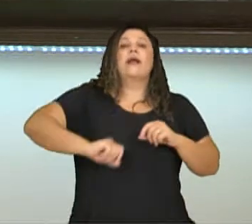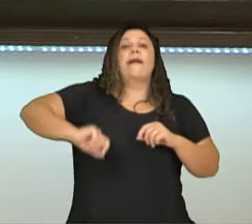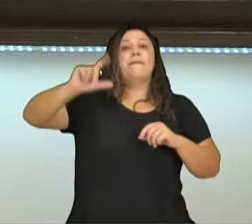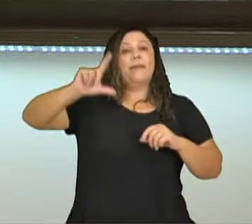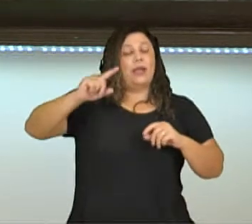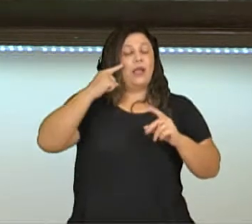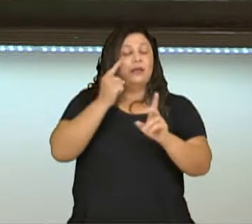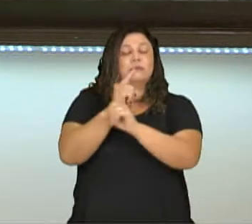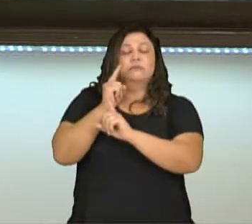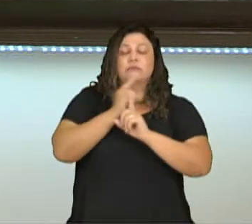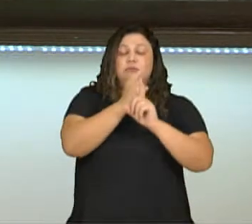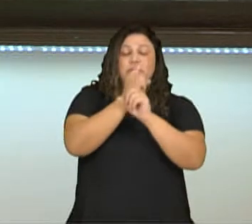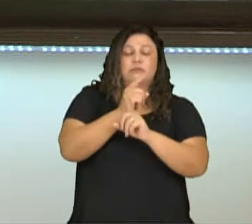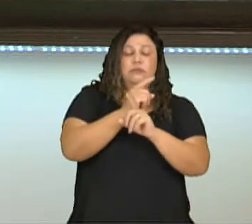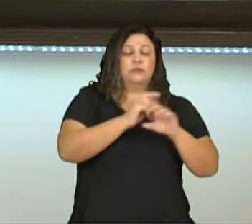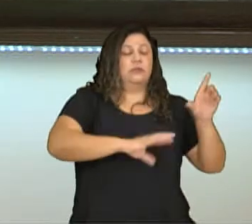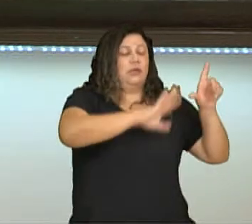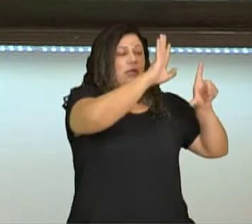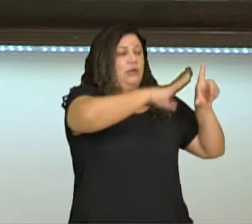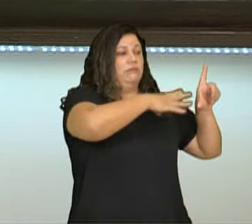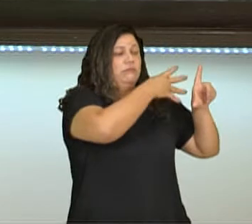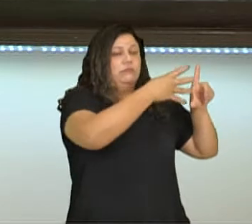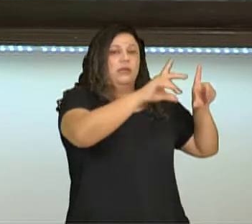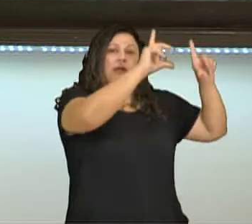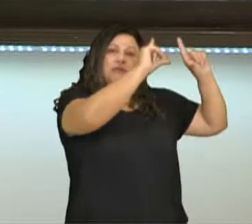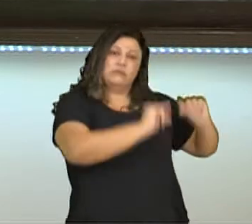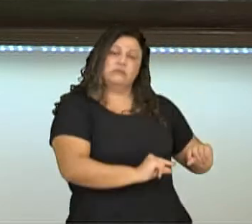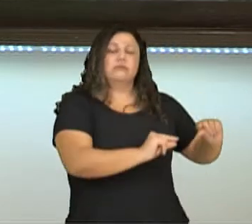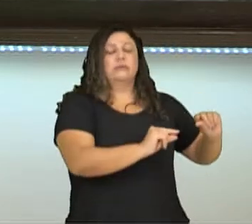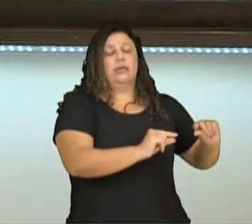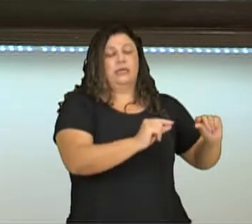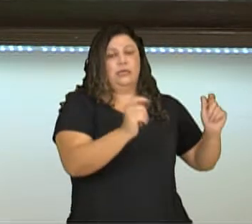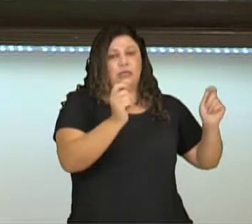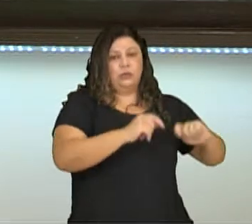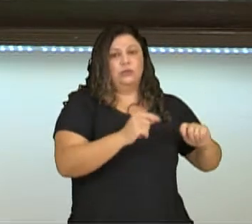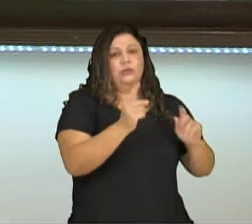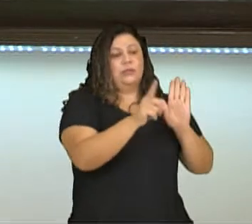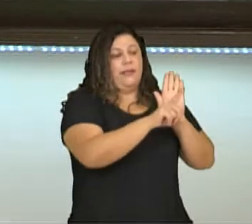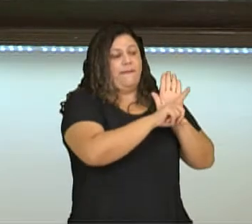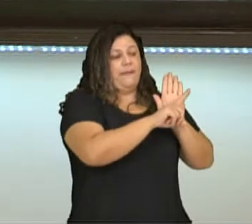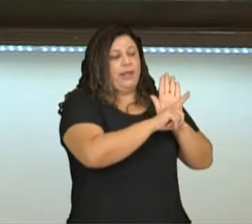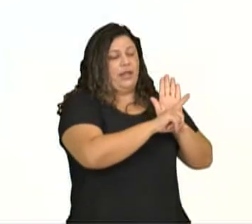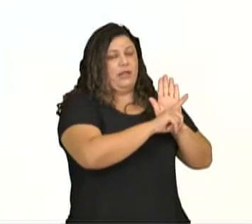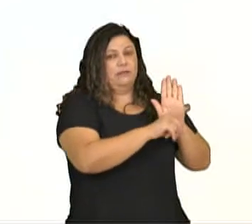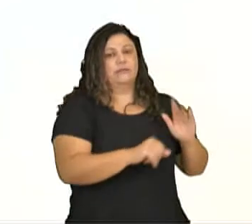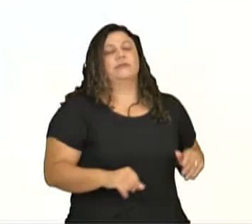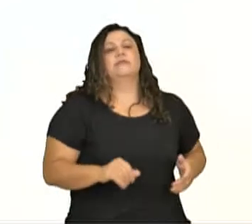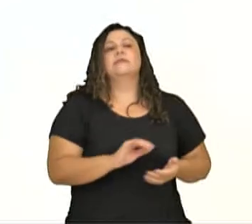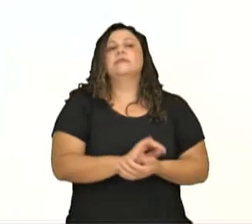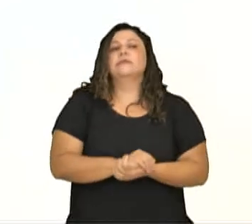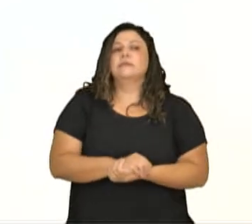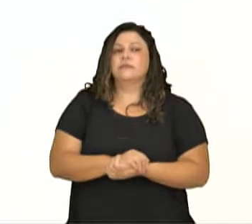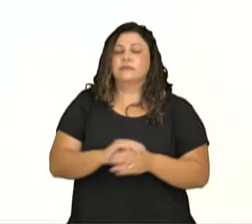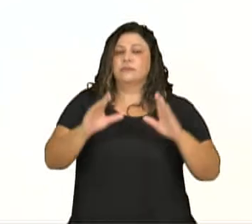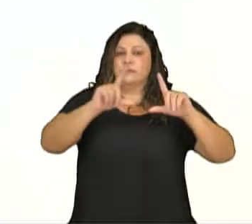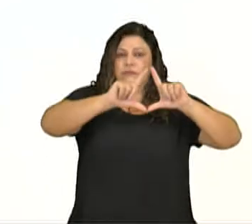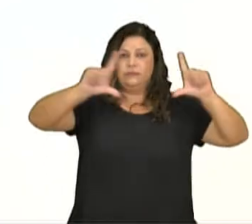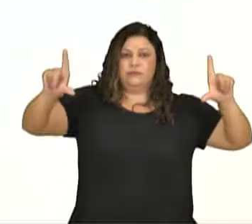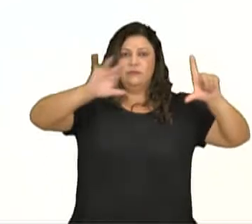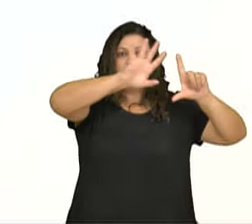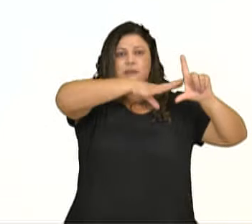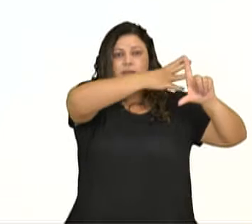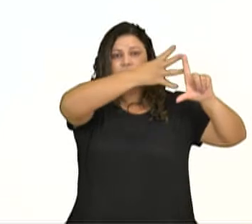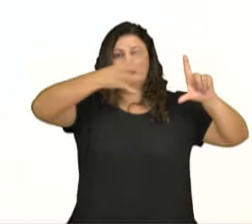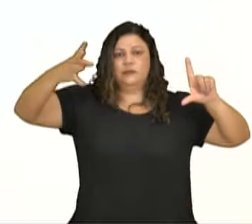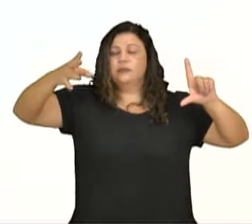encontrar esses valores na tabela, nós fazemos a redução dele para o primeiro quadrante. Então, aqui nós temos os ângulos que são